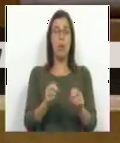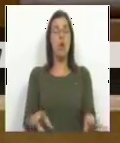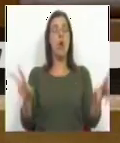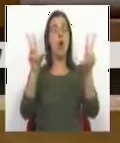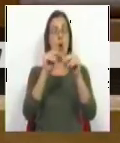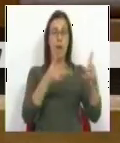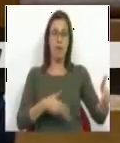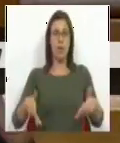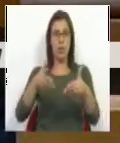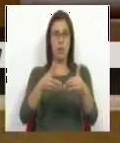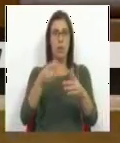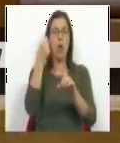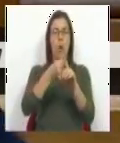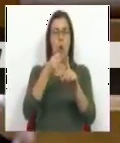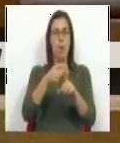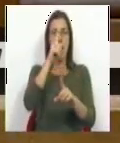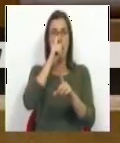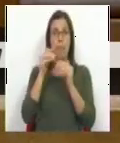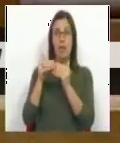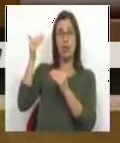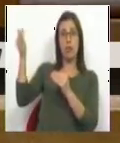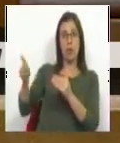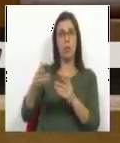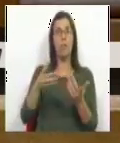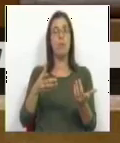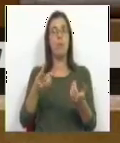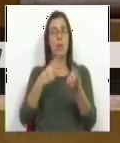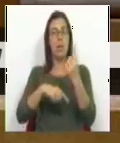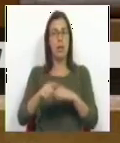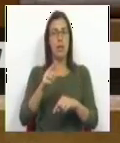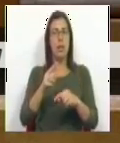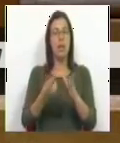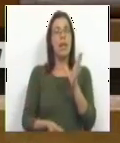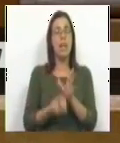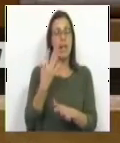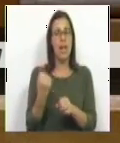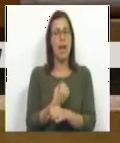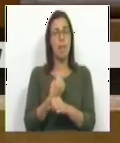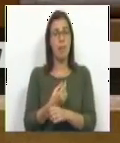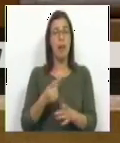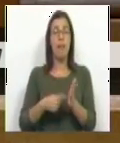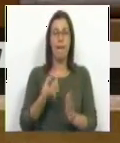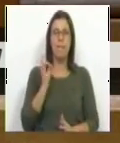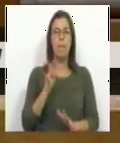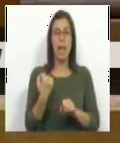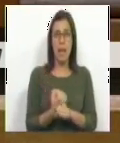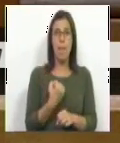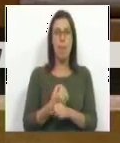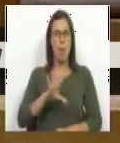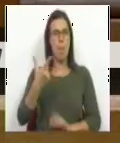nova estratégia que combata a dependência externa e o aquecimento e crie emprego, o que o país mais